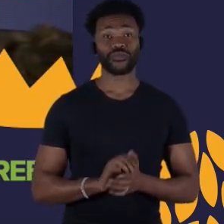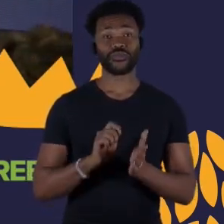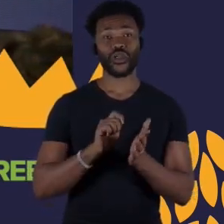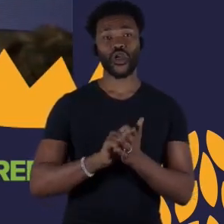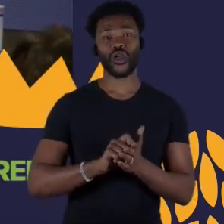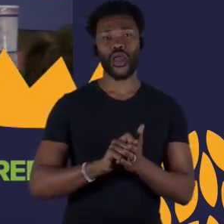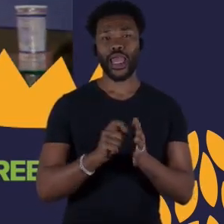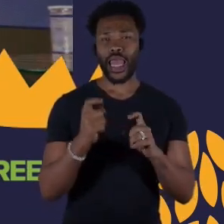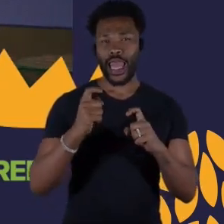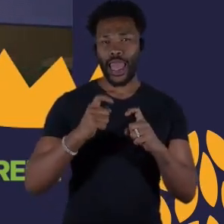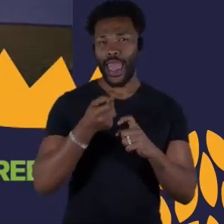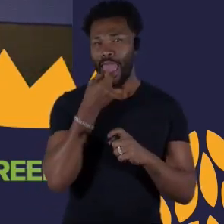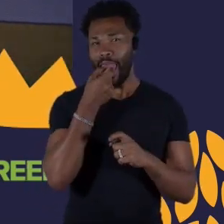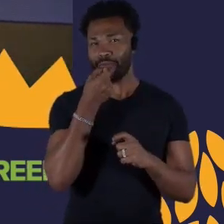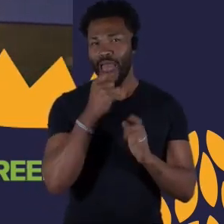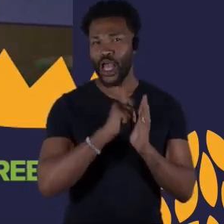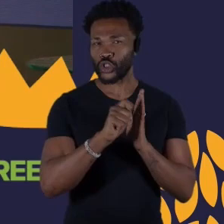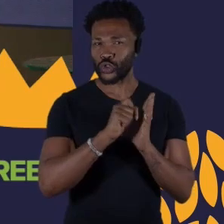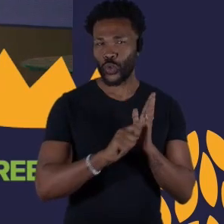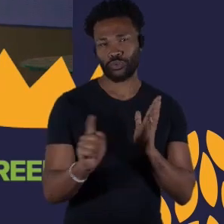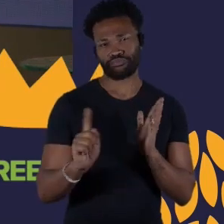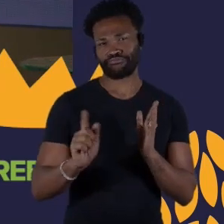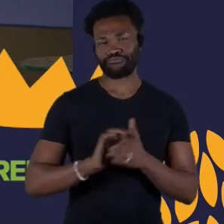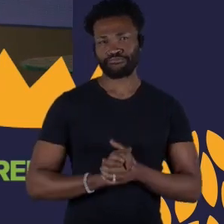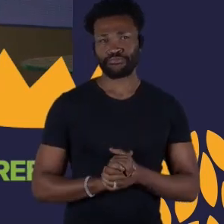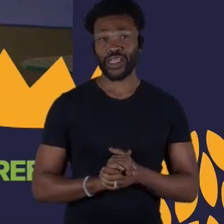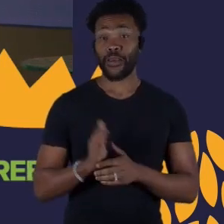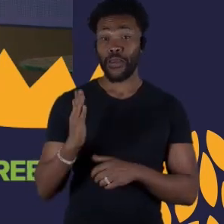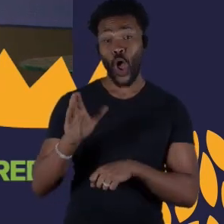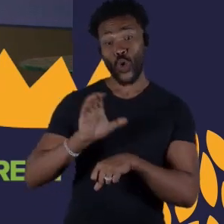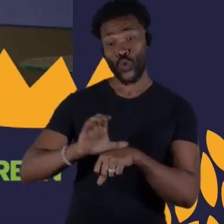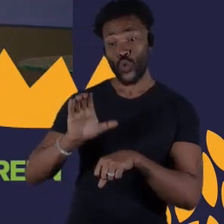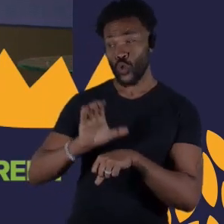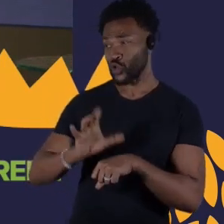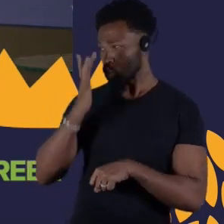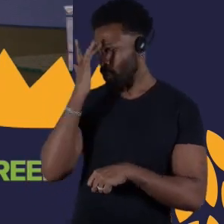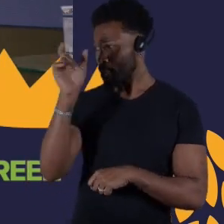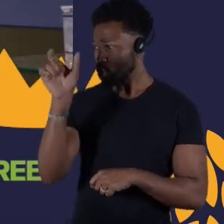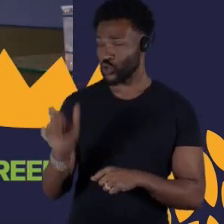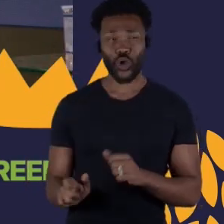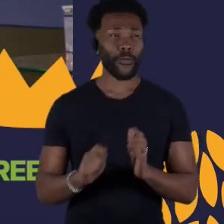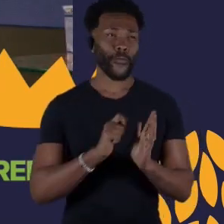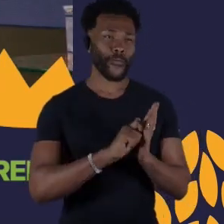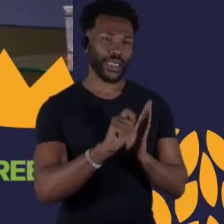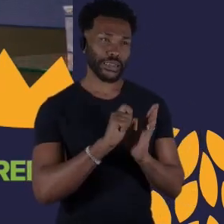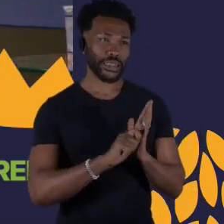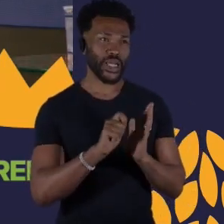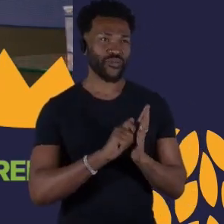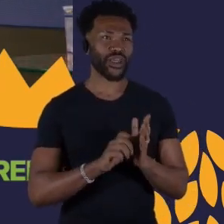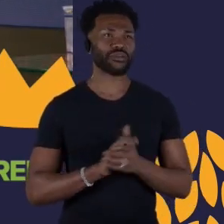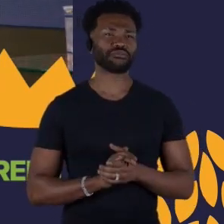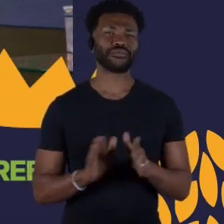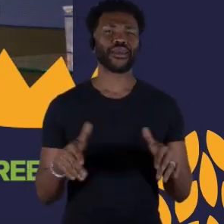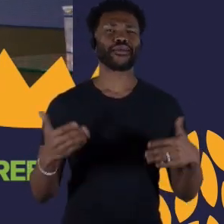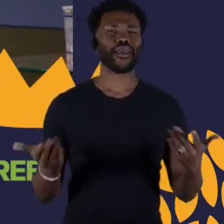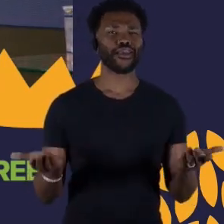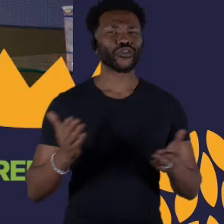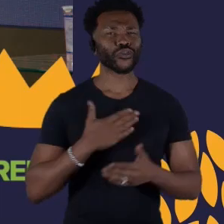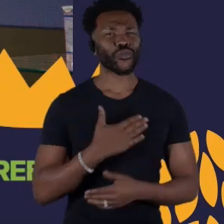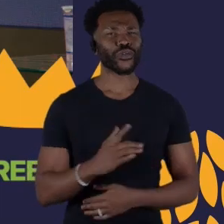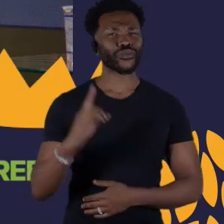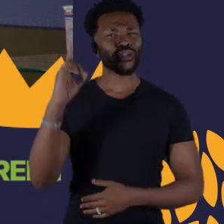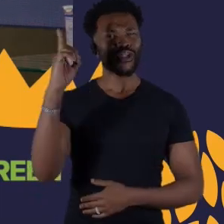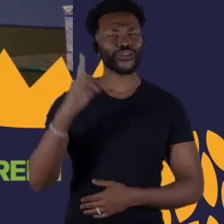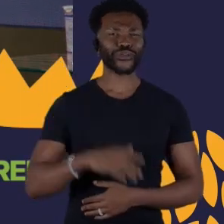navindrolona. Você não diz que é prescritor, mas os cursos são para prescrever. Que é isso? Meu